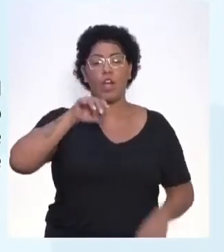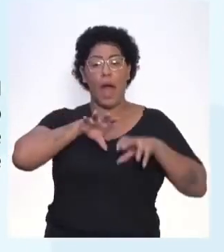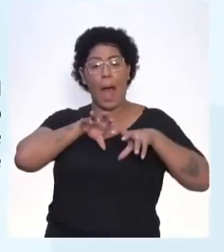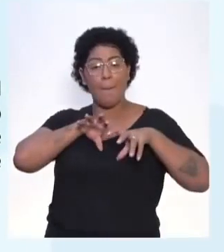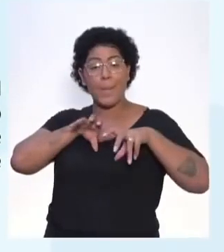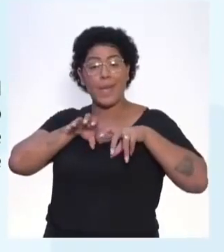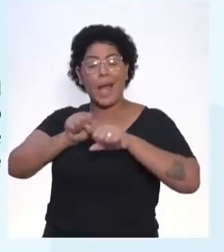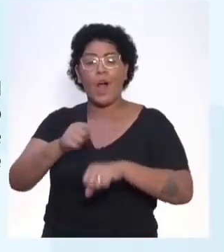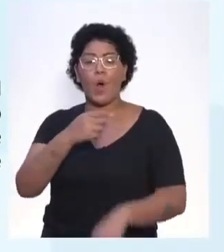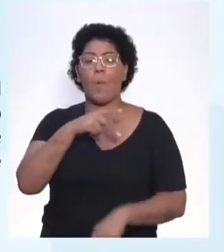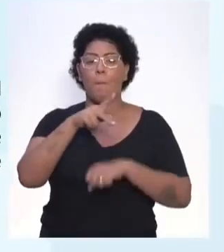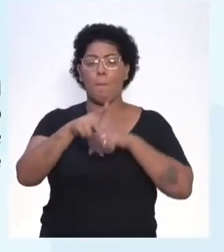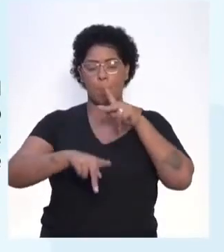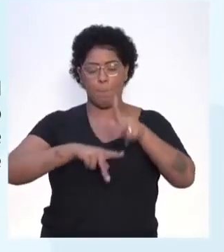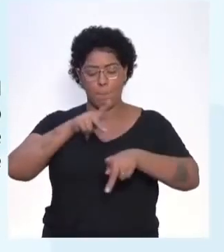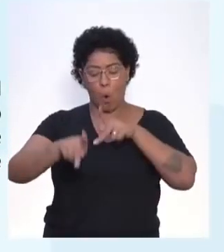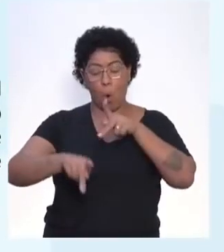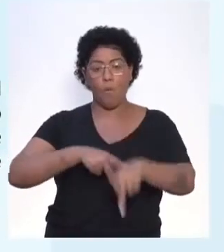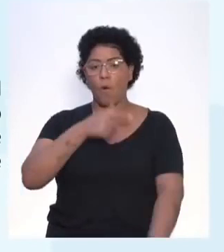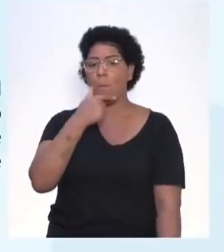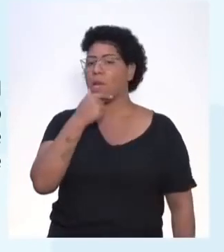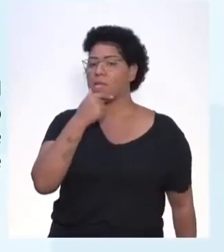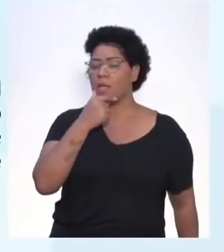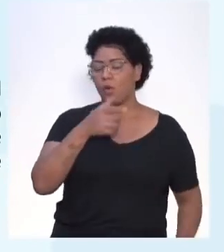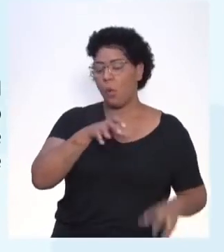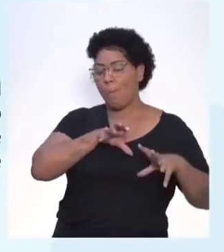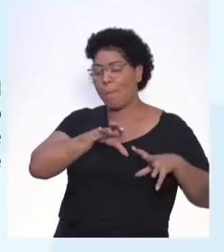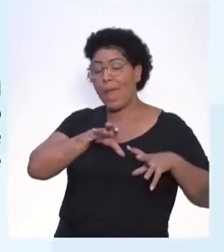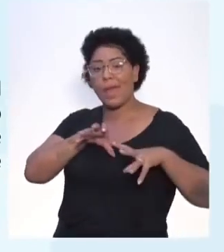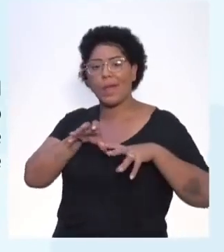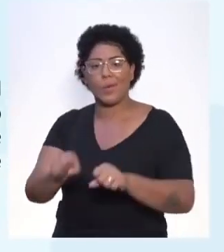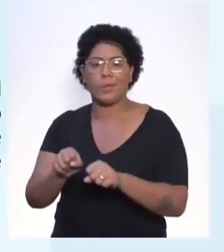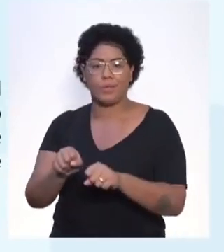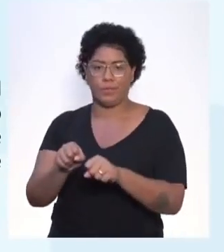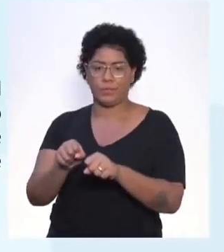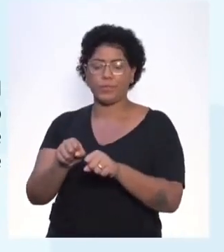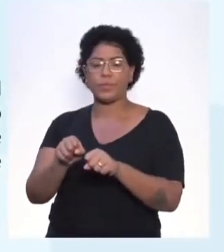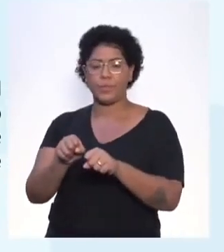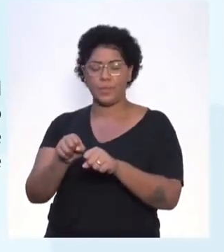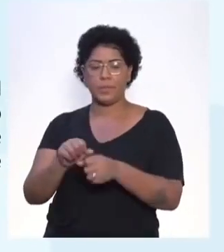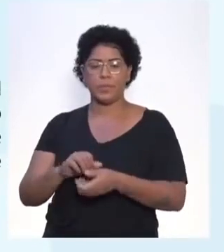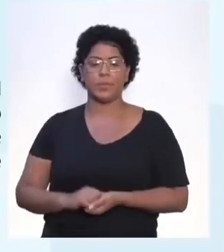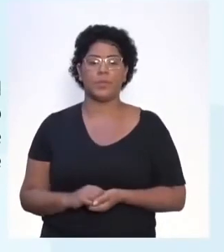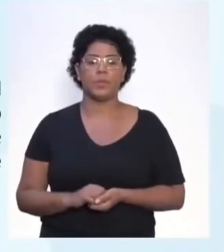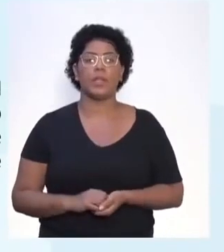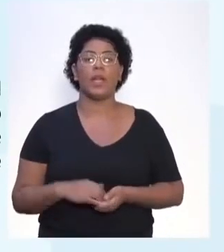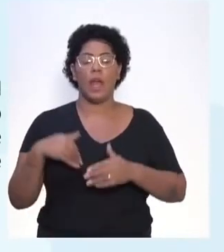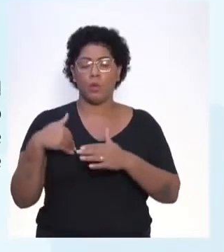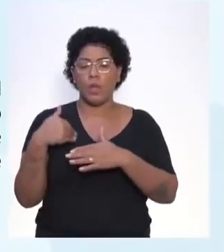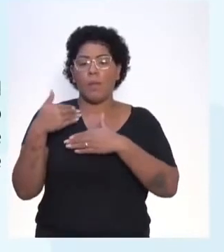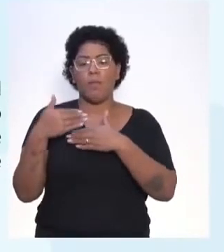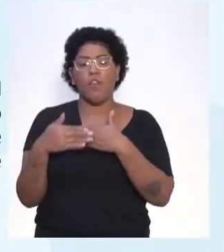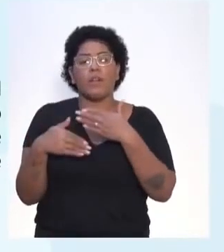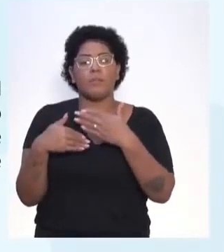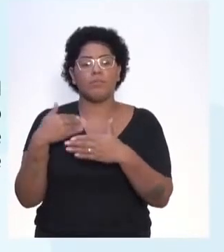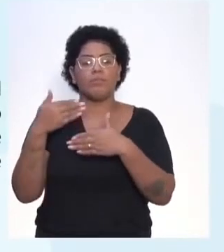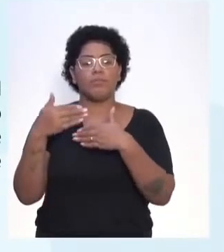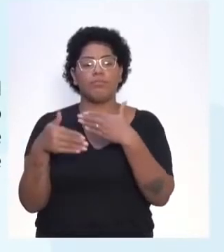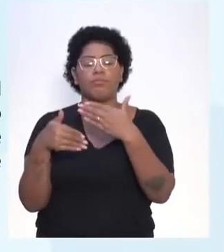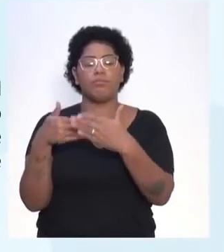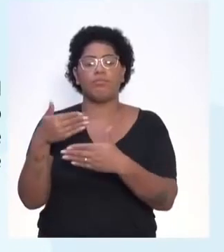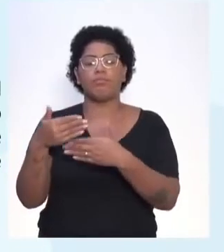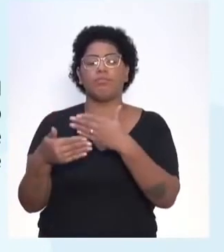dominado pelos britânicos e, com o passar do tempo, né, entre 1882 e